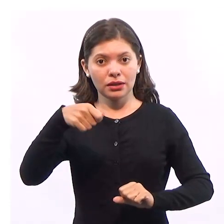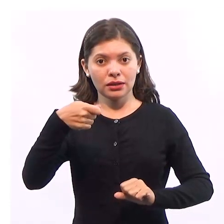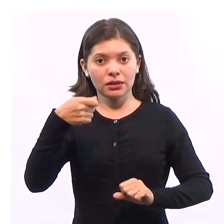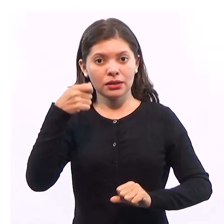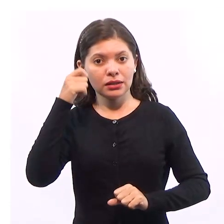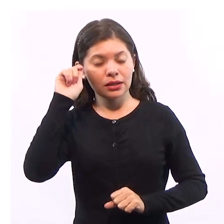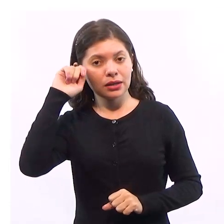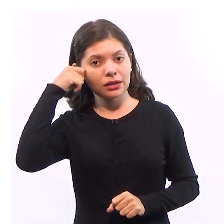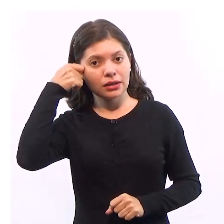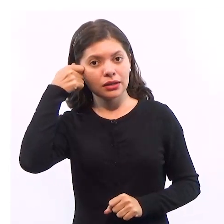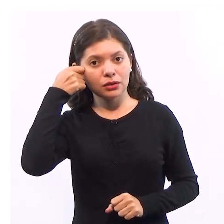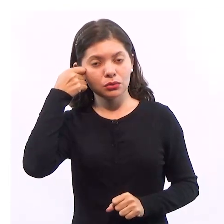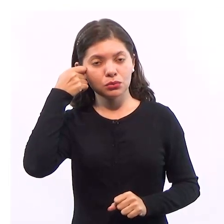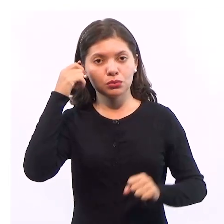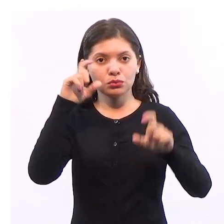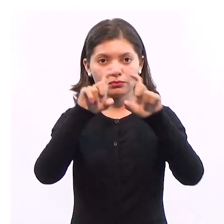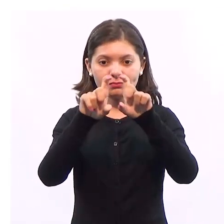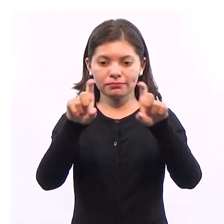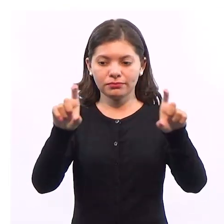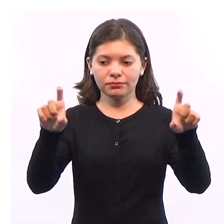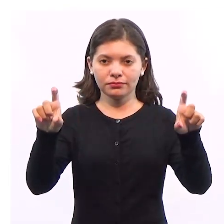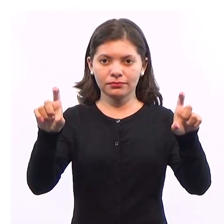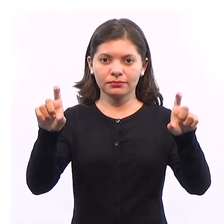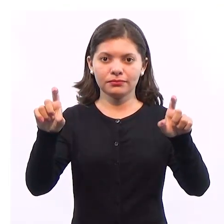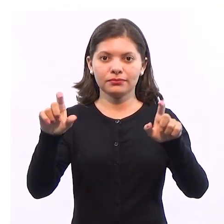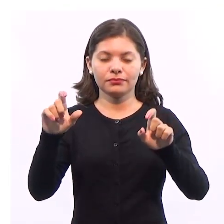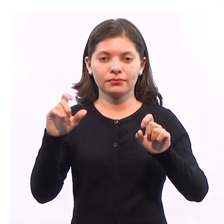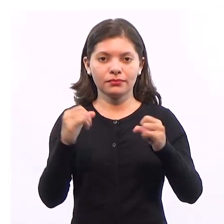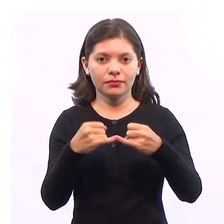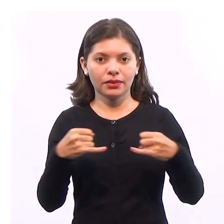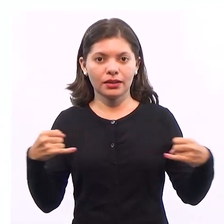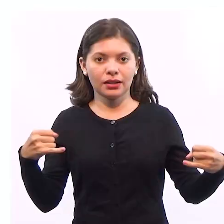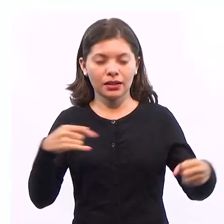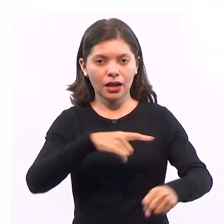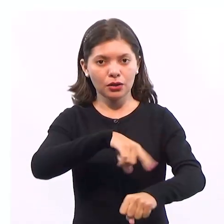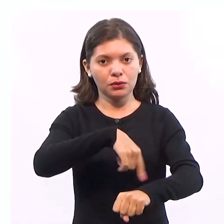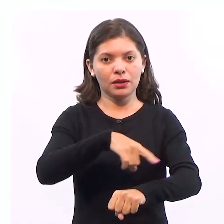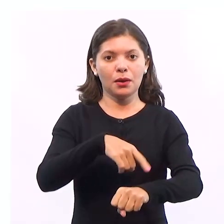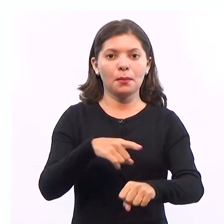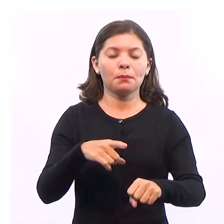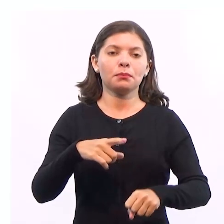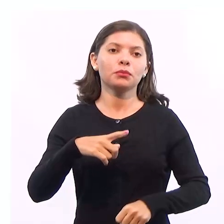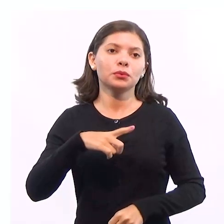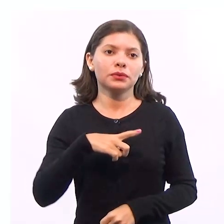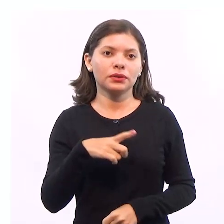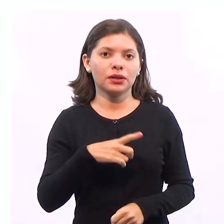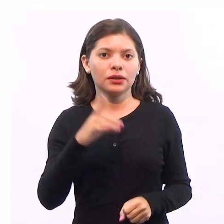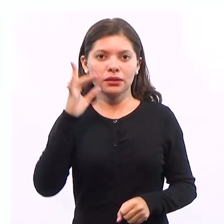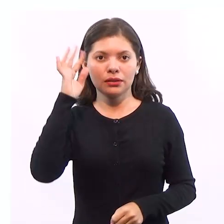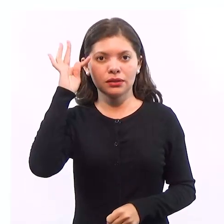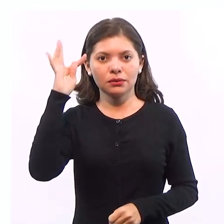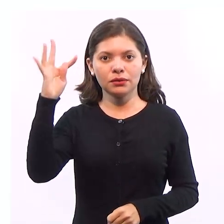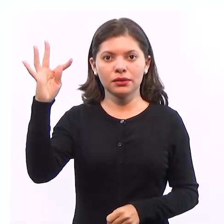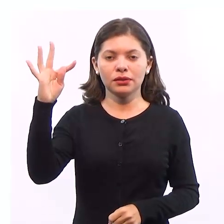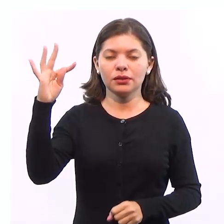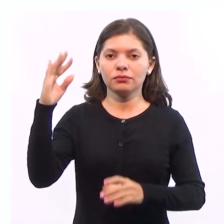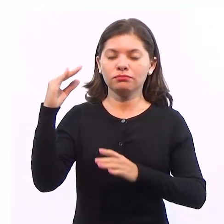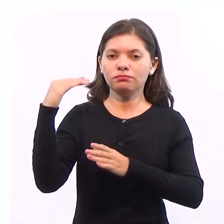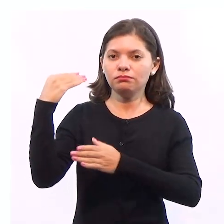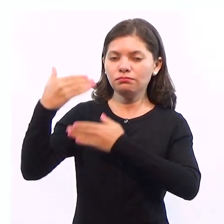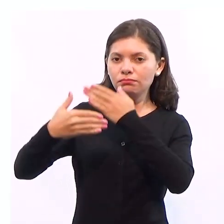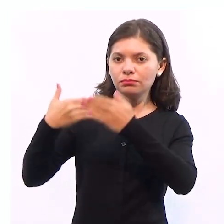negrito tudo aquilo que a gente vai falar nesta aula aqui na nossa linha do tempo, né? Nós temos aqui a teoria do